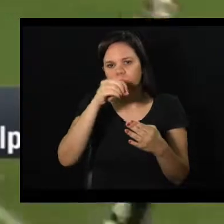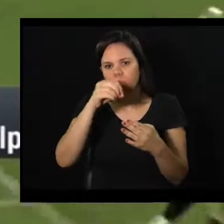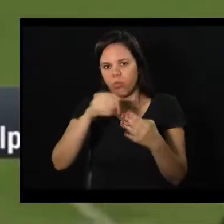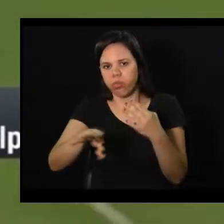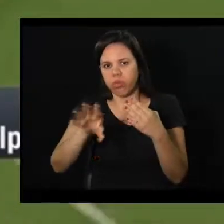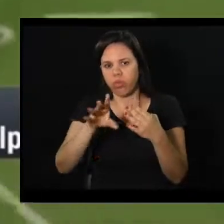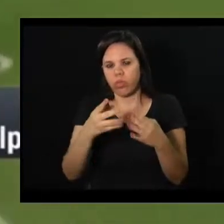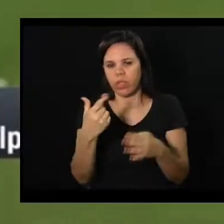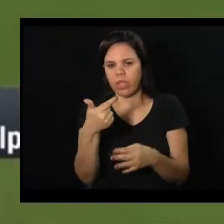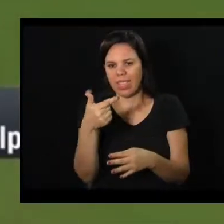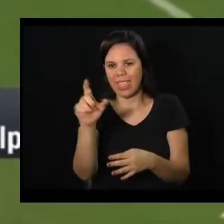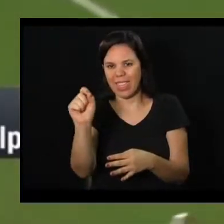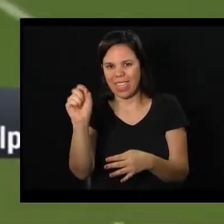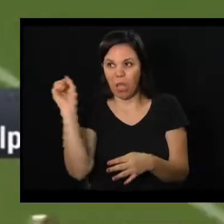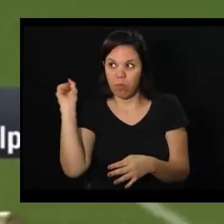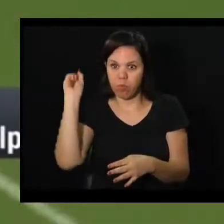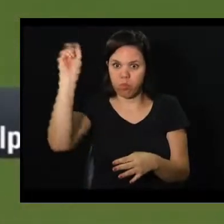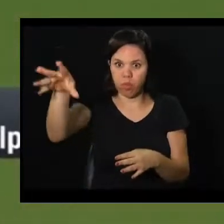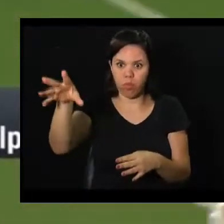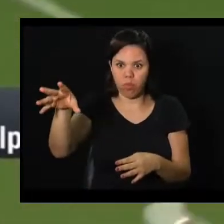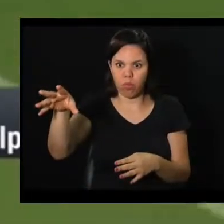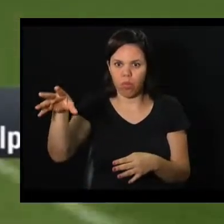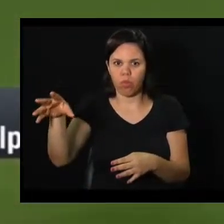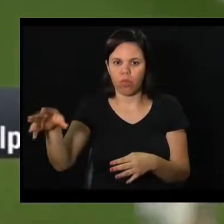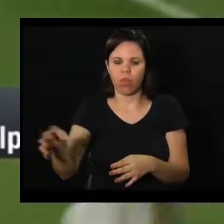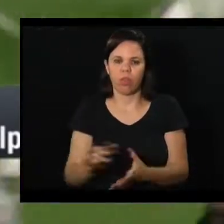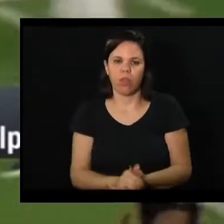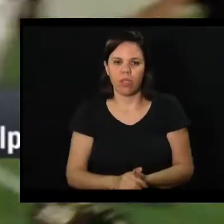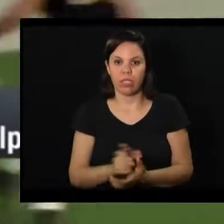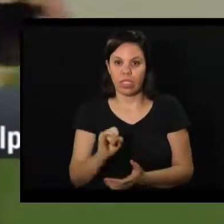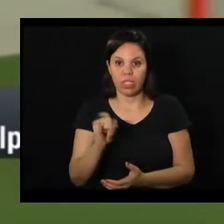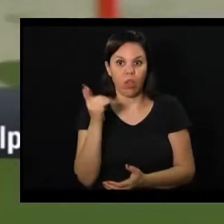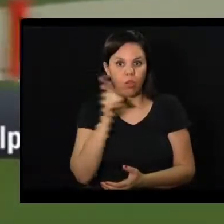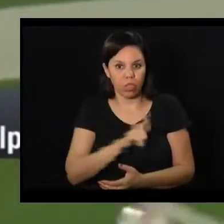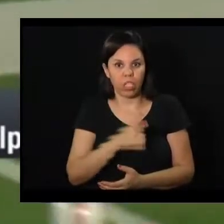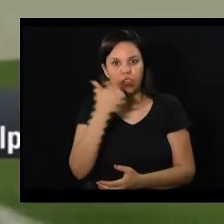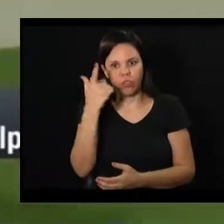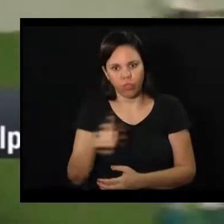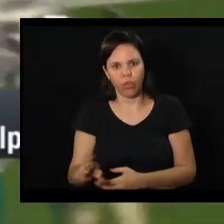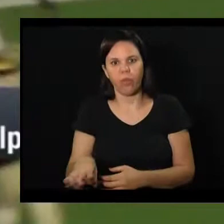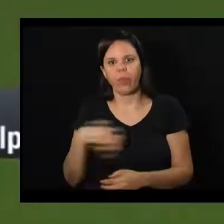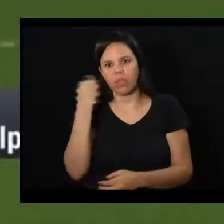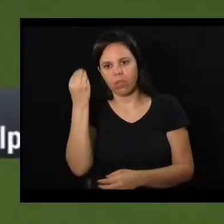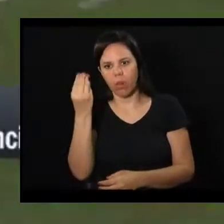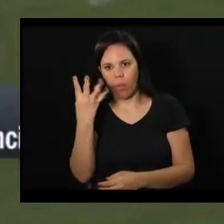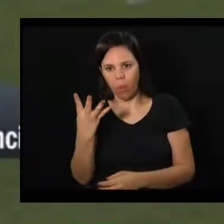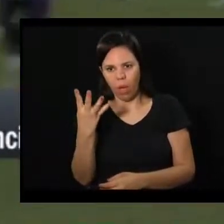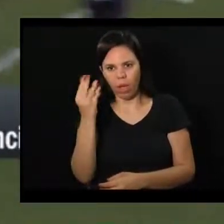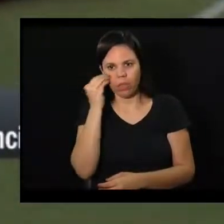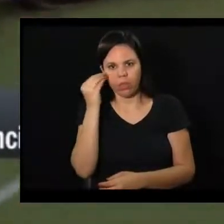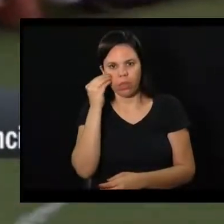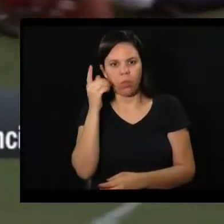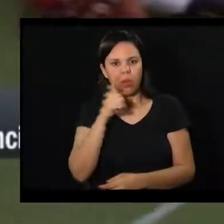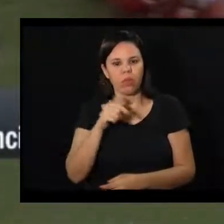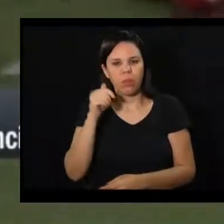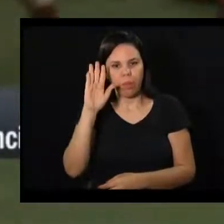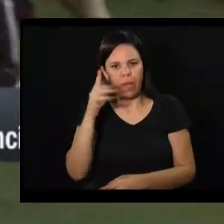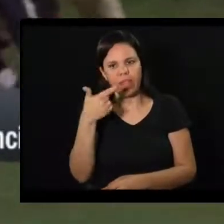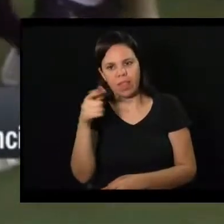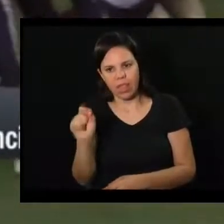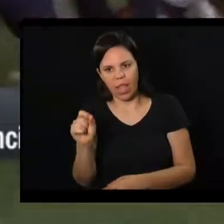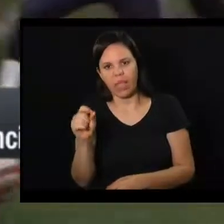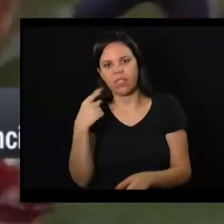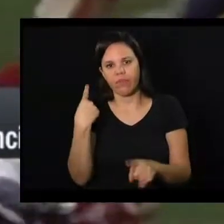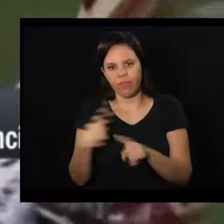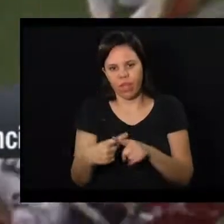avançar 10 jardas. Se conseguir, renova a campanha e ganha mais 4 tentativas para conquistar outras 10 jardas